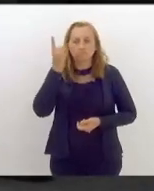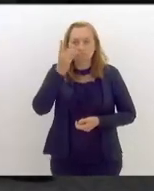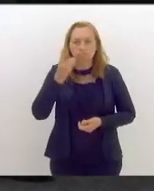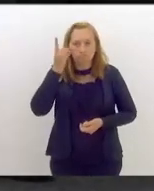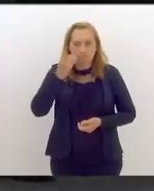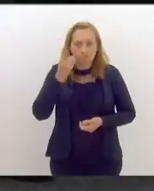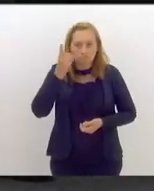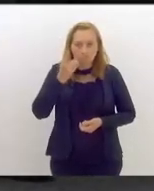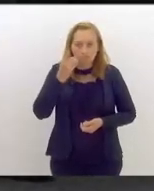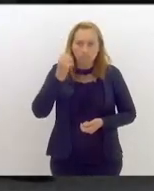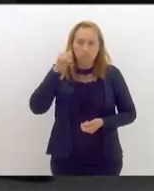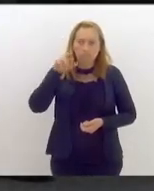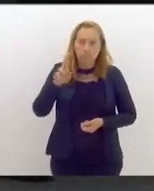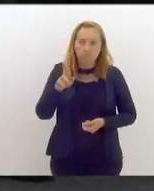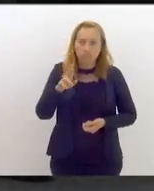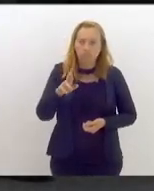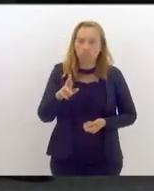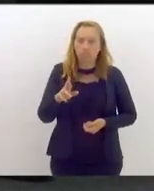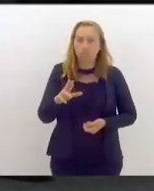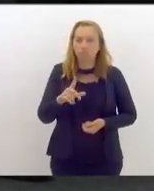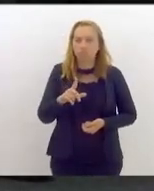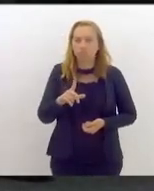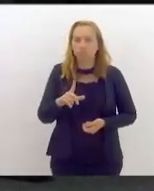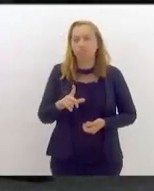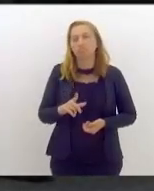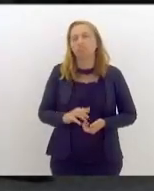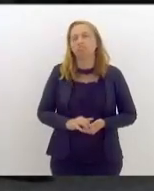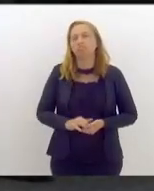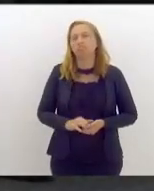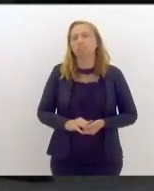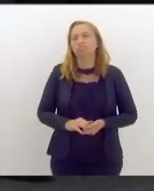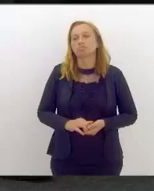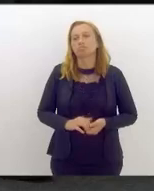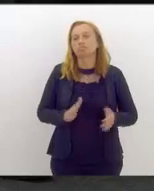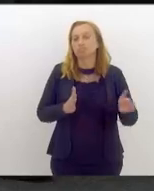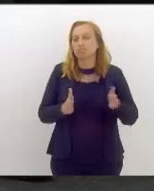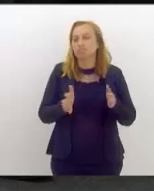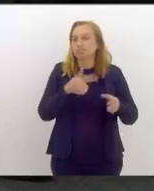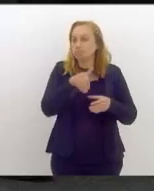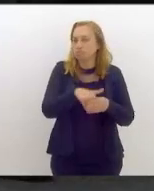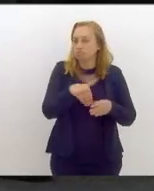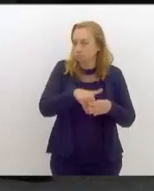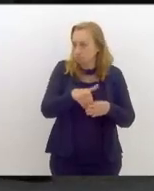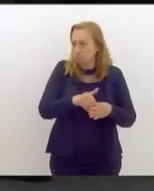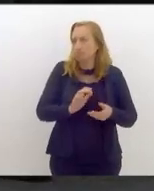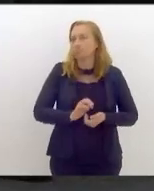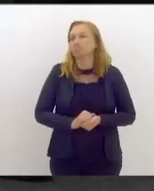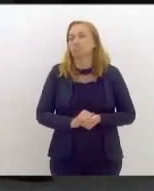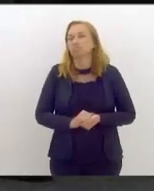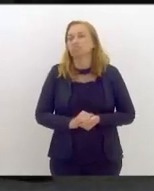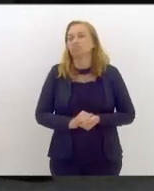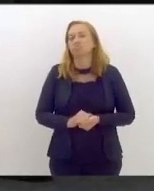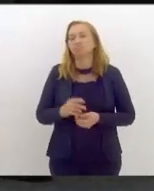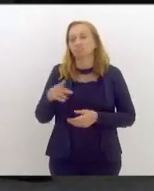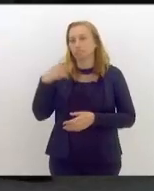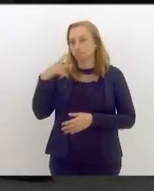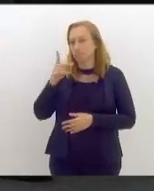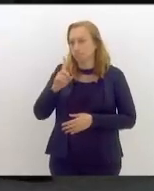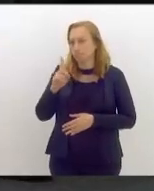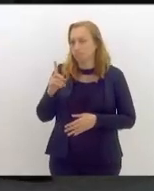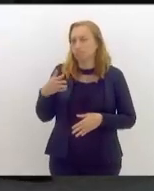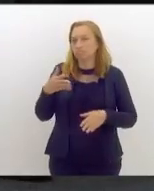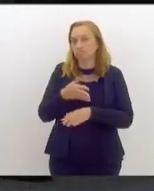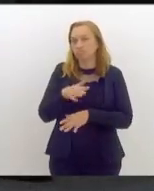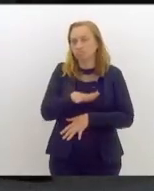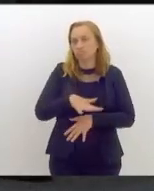o deputado Rosenberg que tem as nuances eleitorais tem as nuances políticas eu não tô entrando nessa